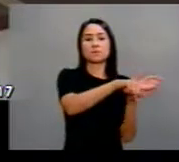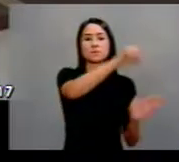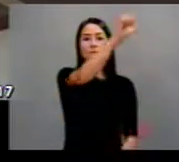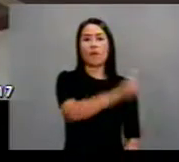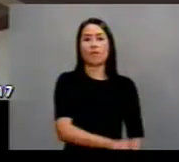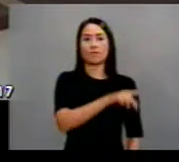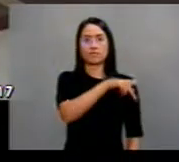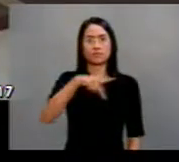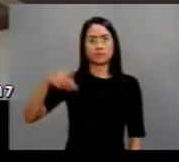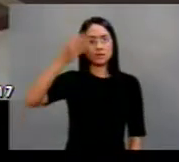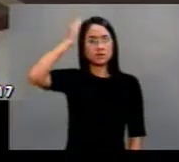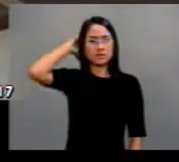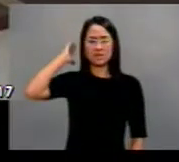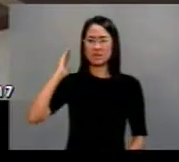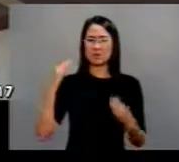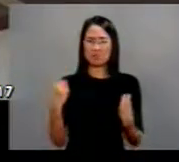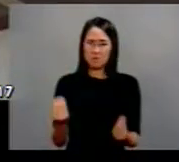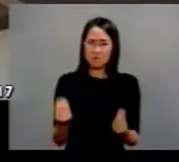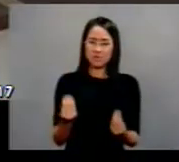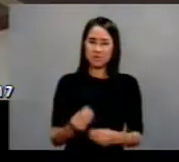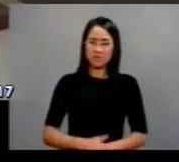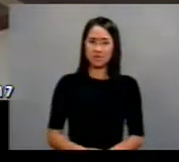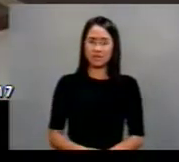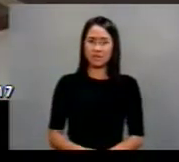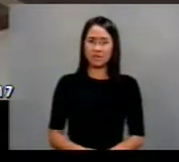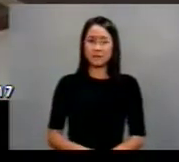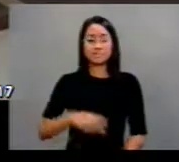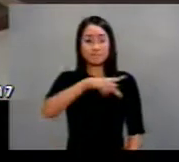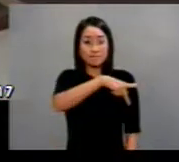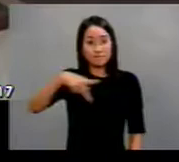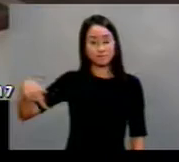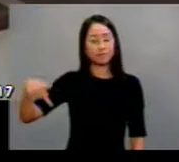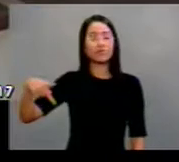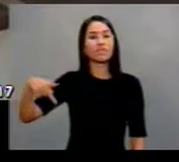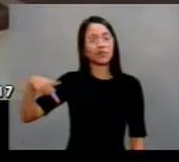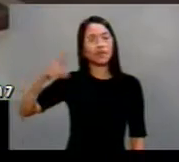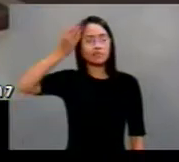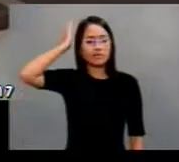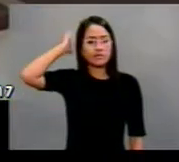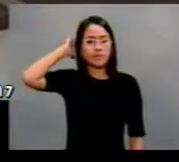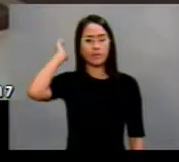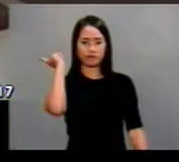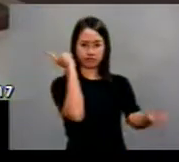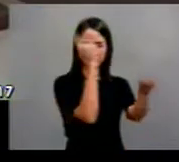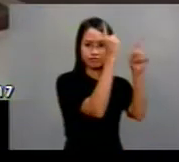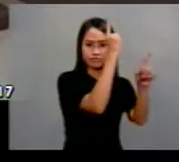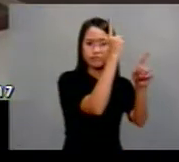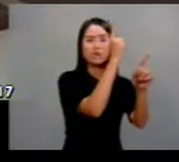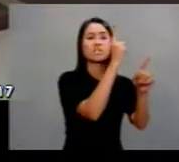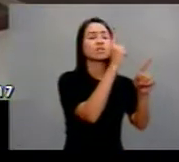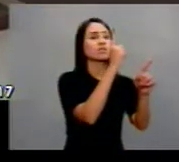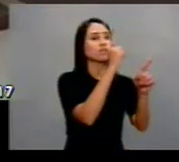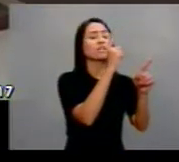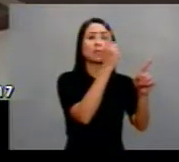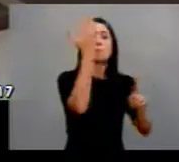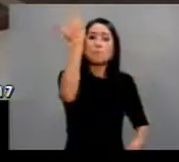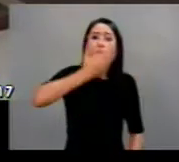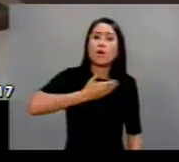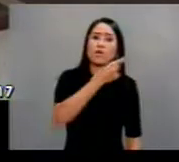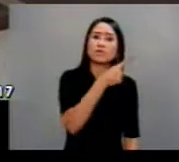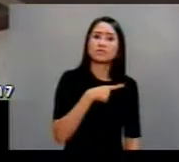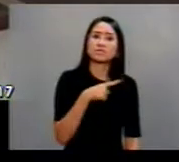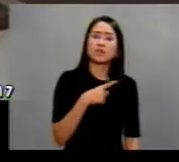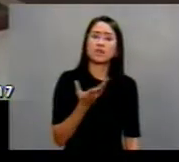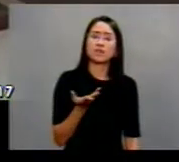às atuais e futuras gerações? Quando o presidente da República é flagrado no cometimento